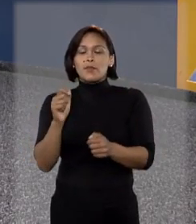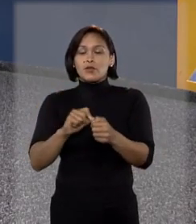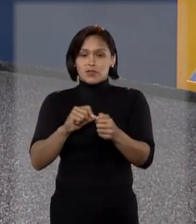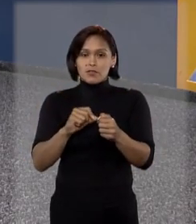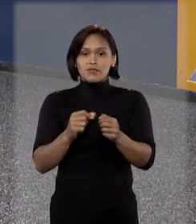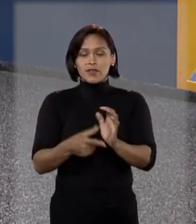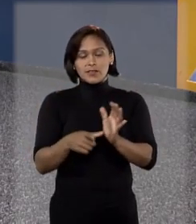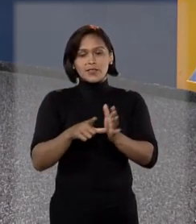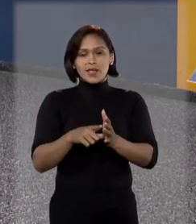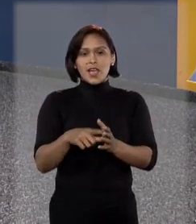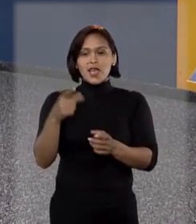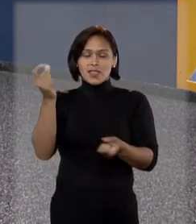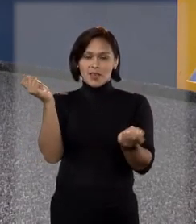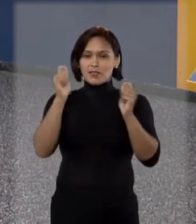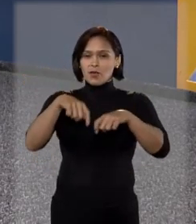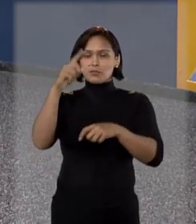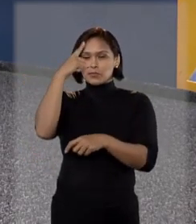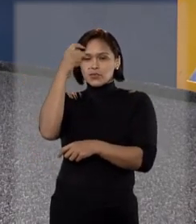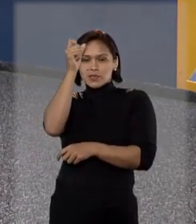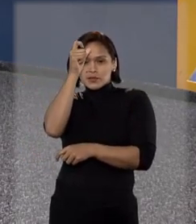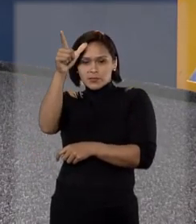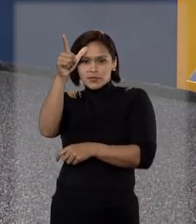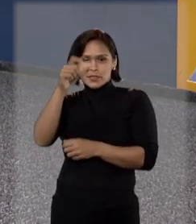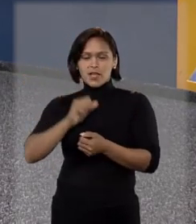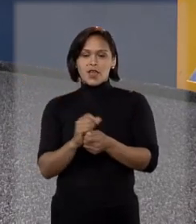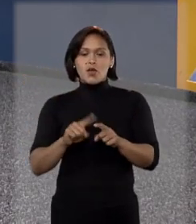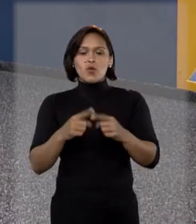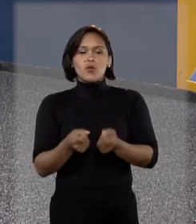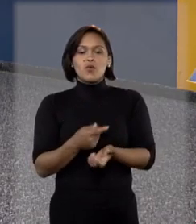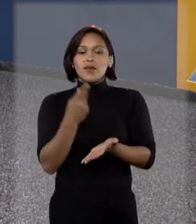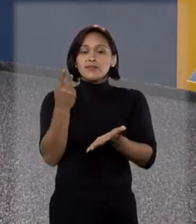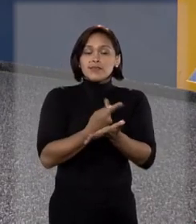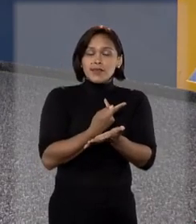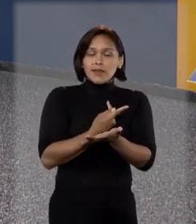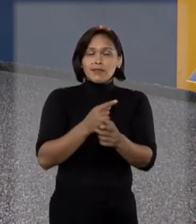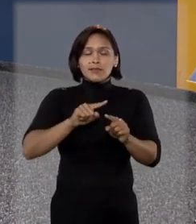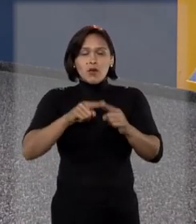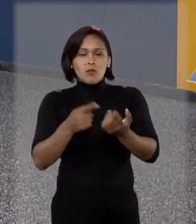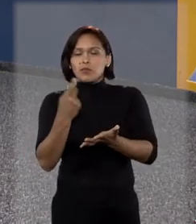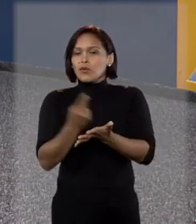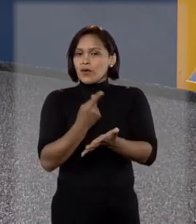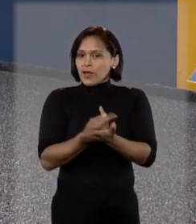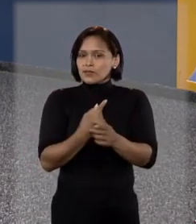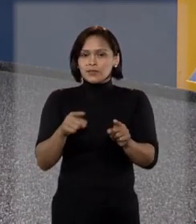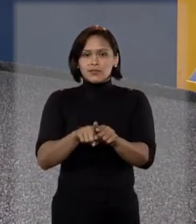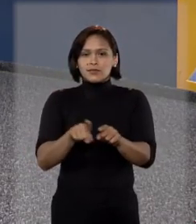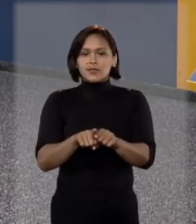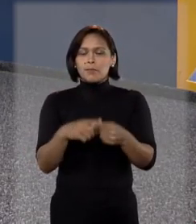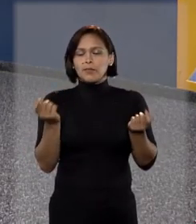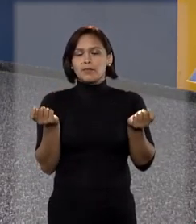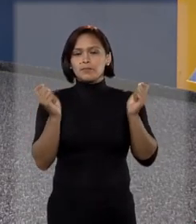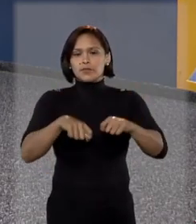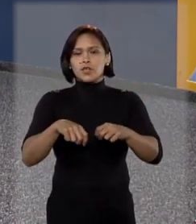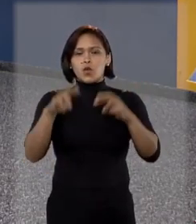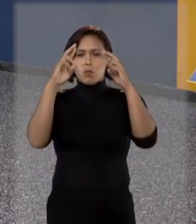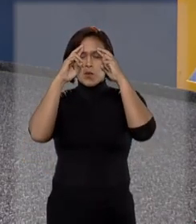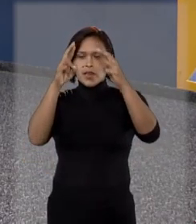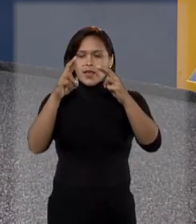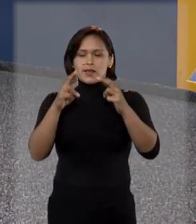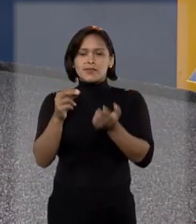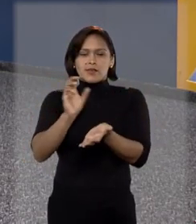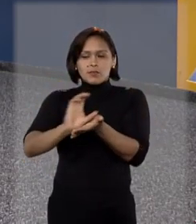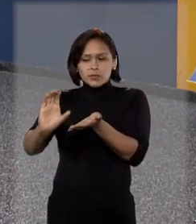responsabilizado por seus atos, em razão da incapacidade de discernir sobre o que é certo ou errado, também não tem obrigação